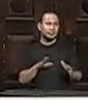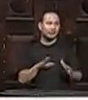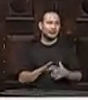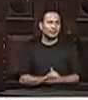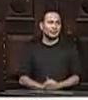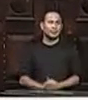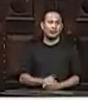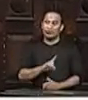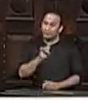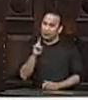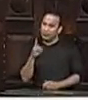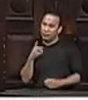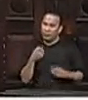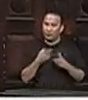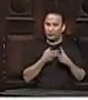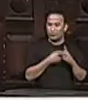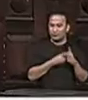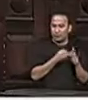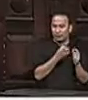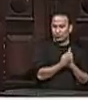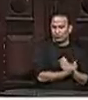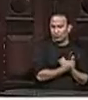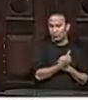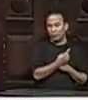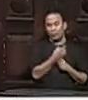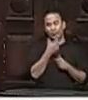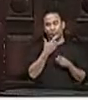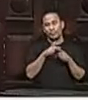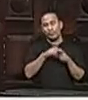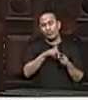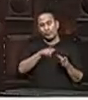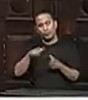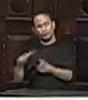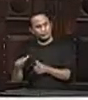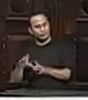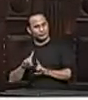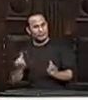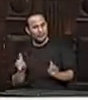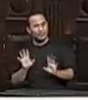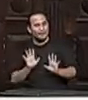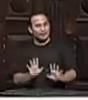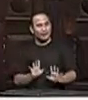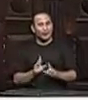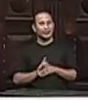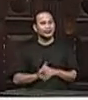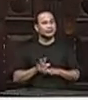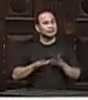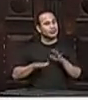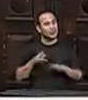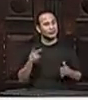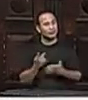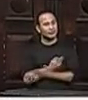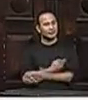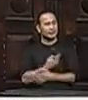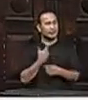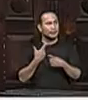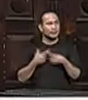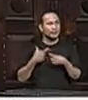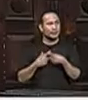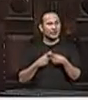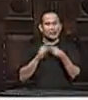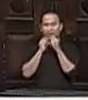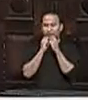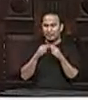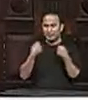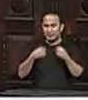trânsito. Não que a gente corrija um problema trazendo outros problemas, mas que é pertinente e acho que a casa